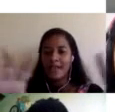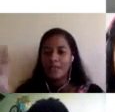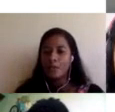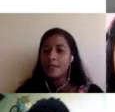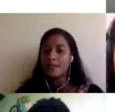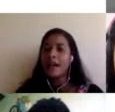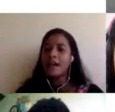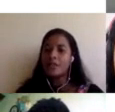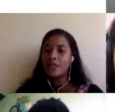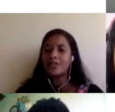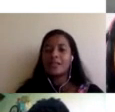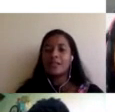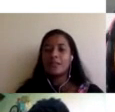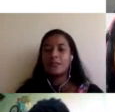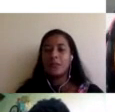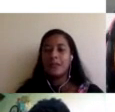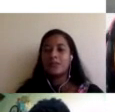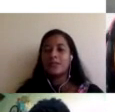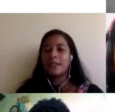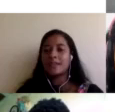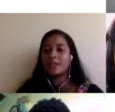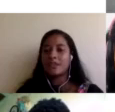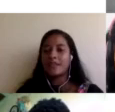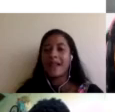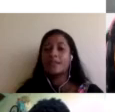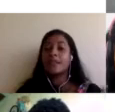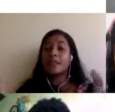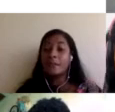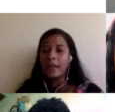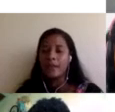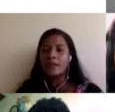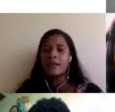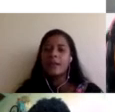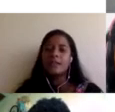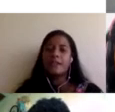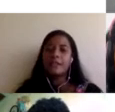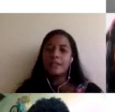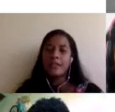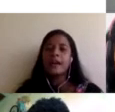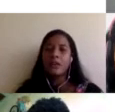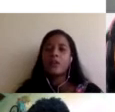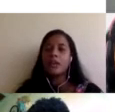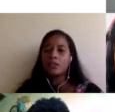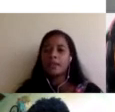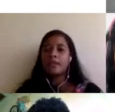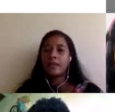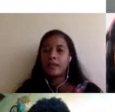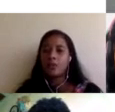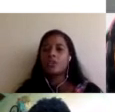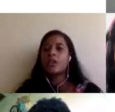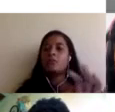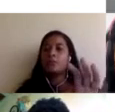aqui a gente traz algumas imagens, né, desses momentos, dessas atividades que também se evidenciaram agora na